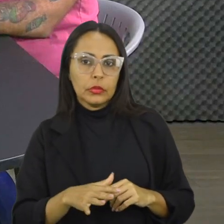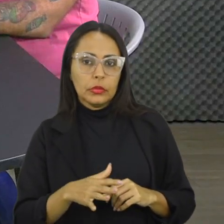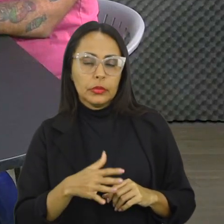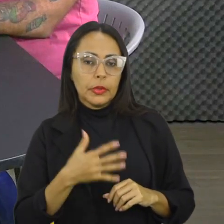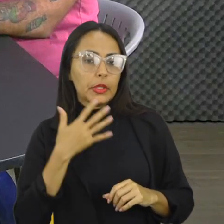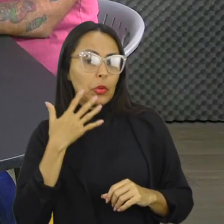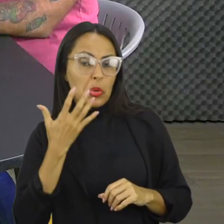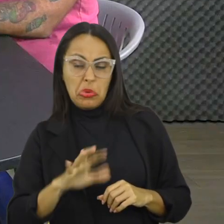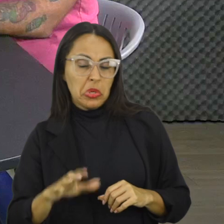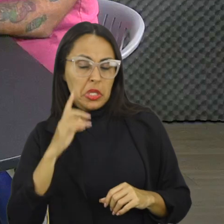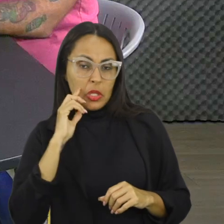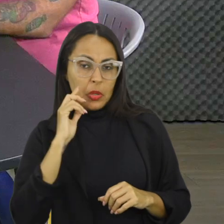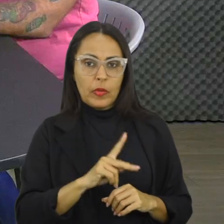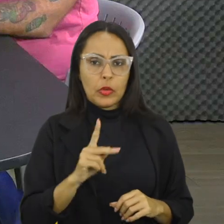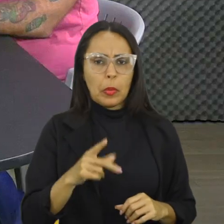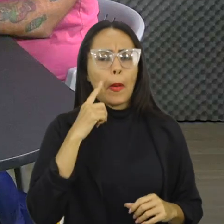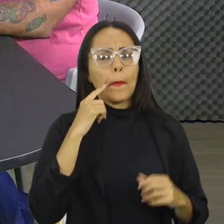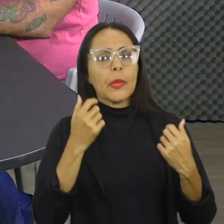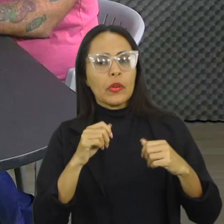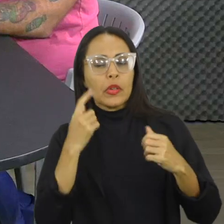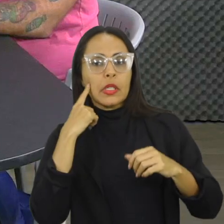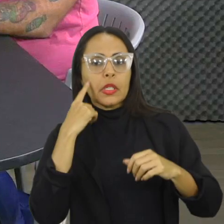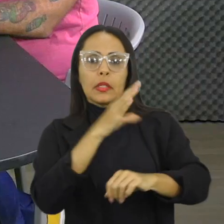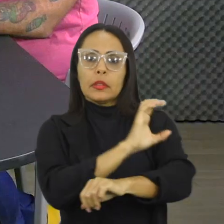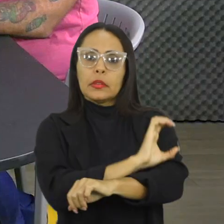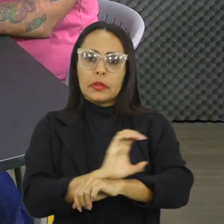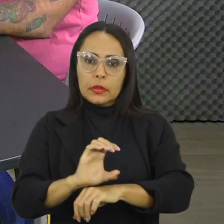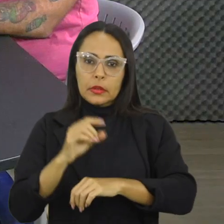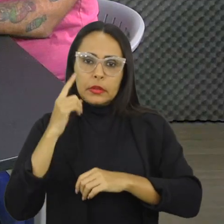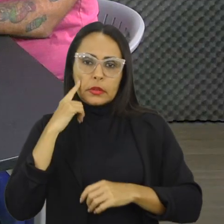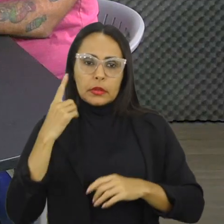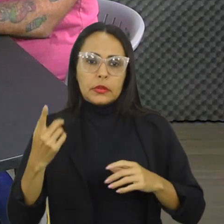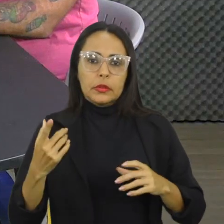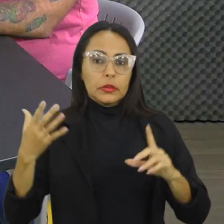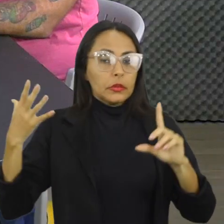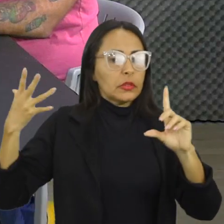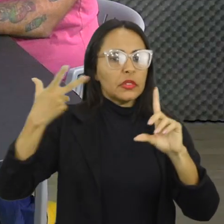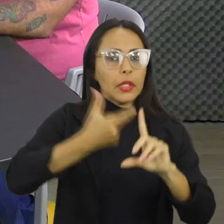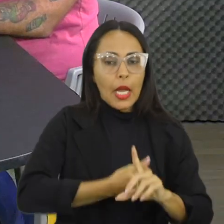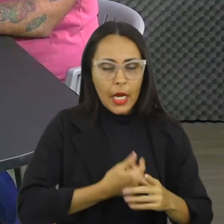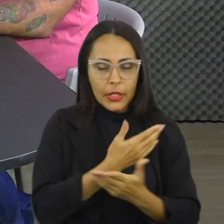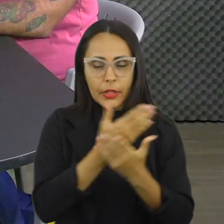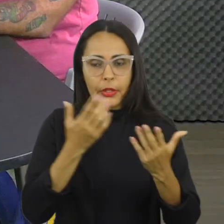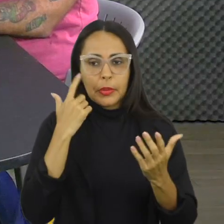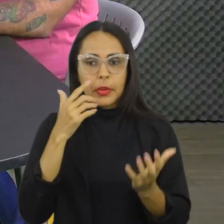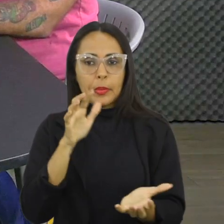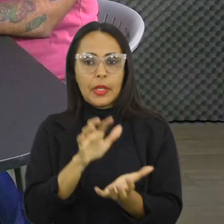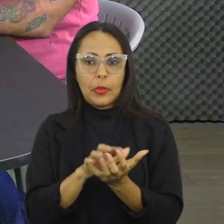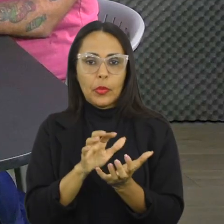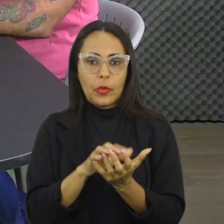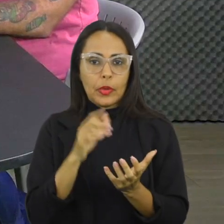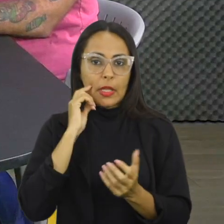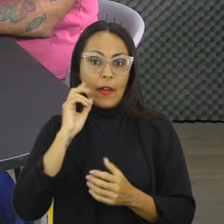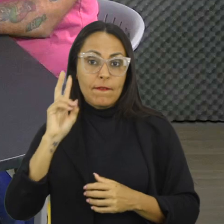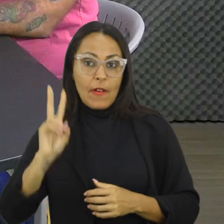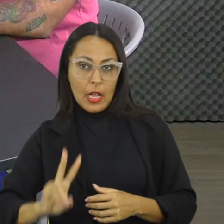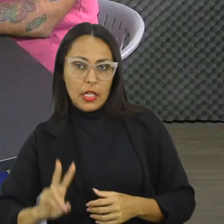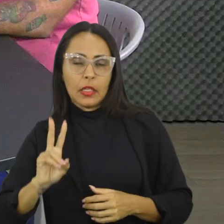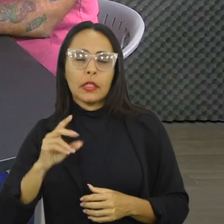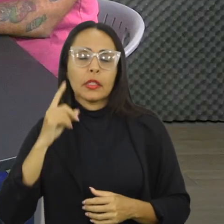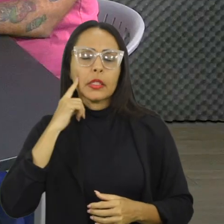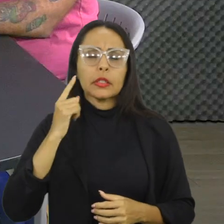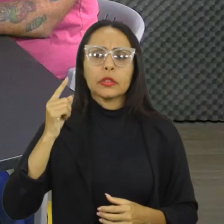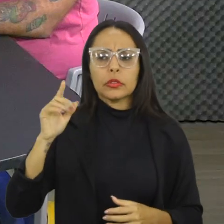Mas quando eu precisei fazer o estágio, fui fazer estágio lá na Escola de Arte João Pernambuco, Sim, municipal, na na Várzea, Várzea. exatamente. E